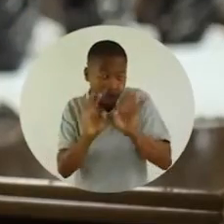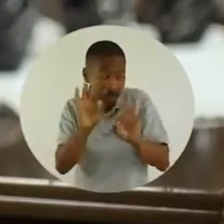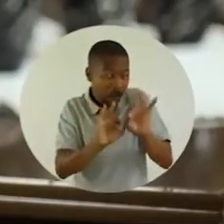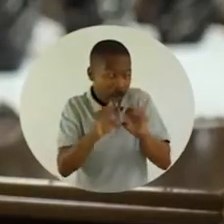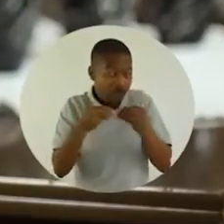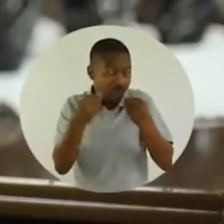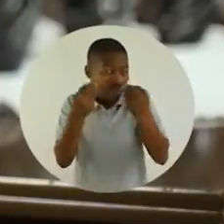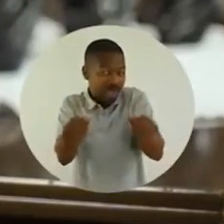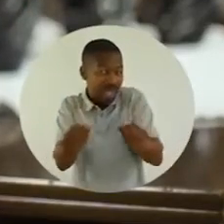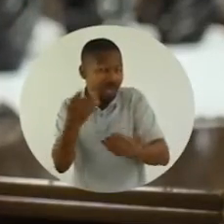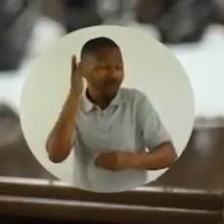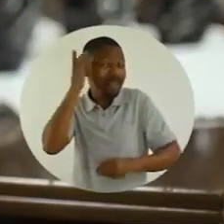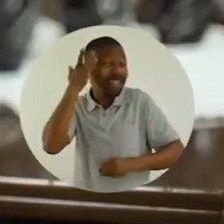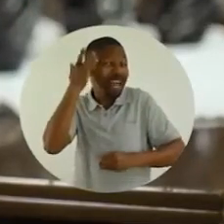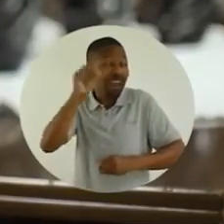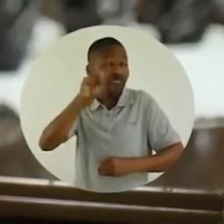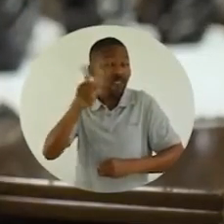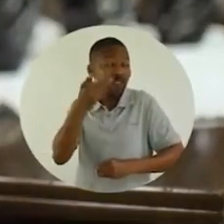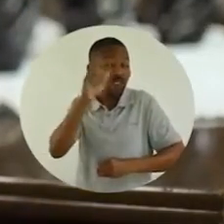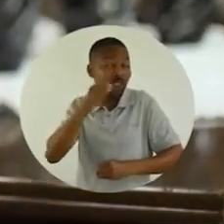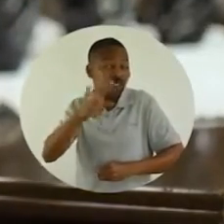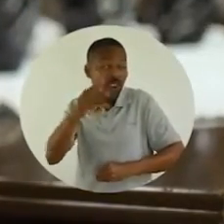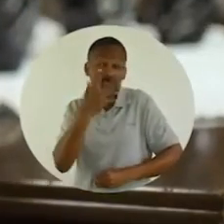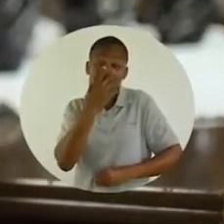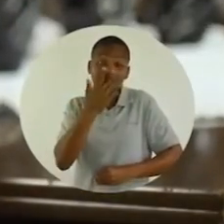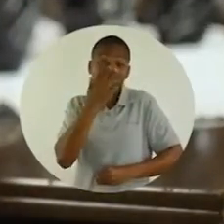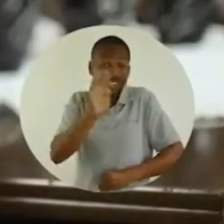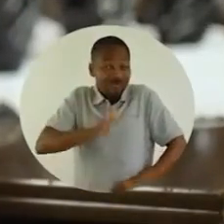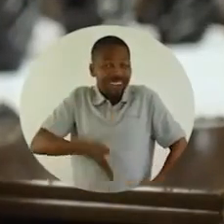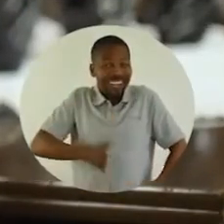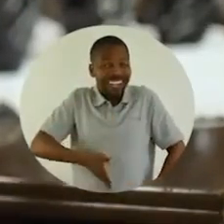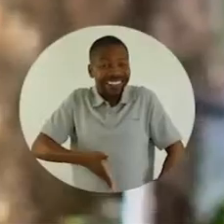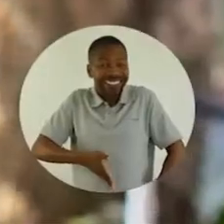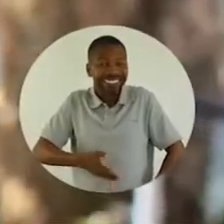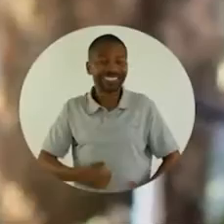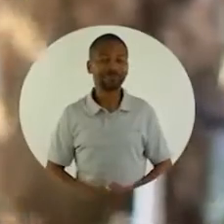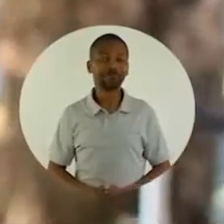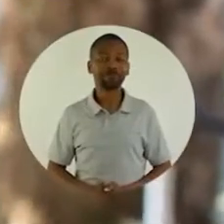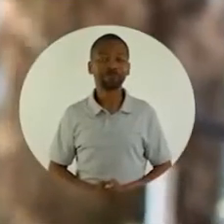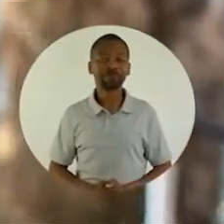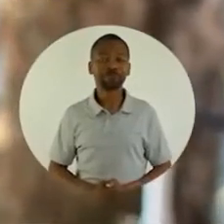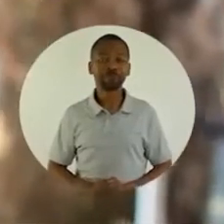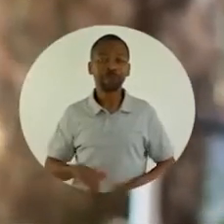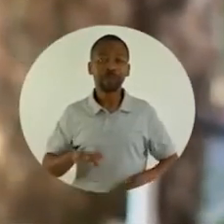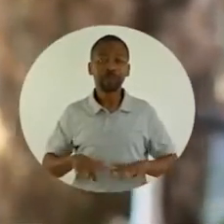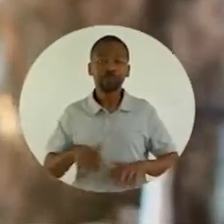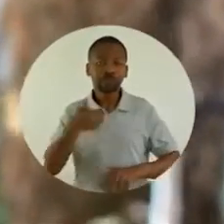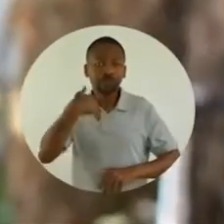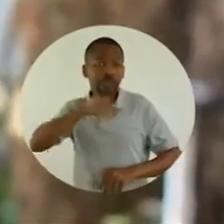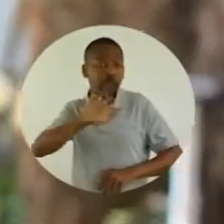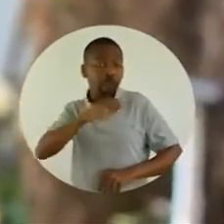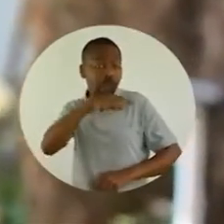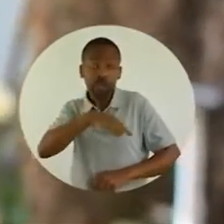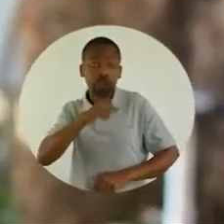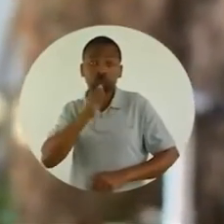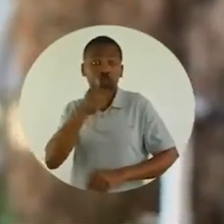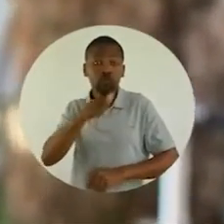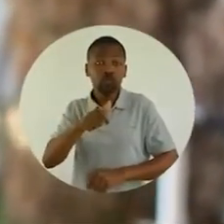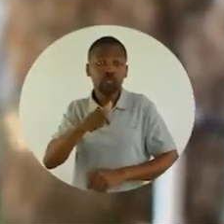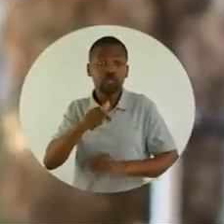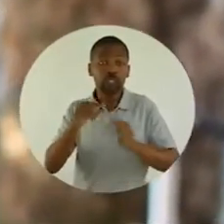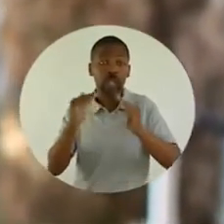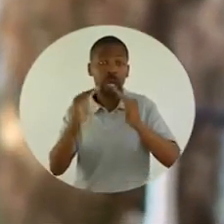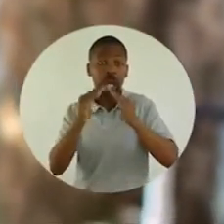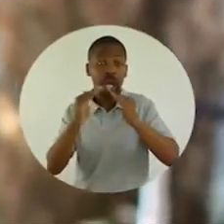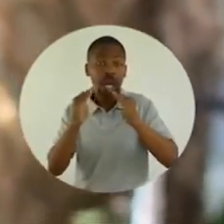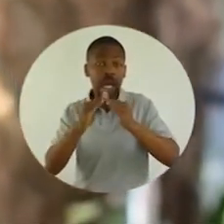de um homenzinho, que eu achei que era um short, mas parecia mais uma calça. Muitas das vezes a mãe dele não tinha em casa